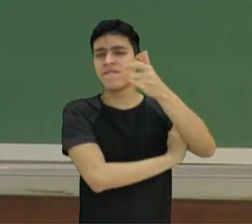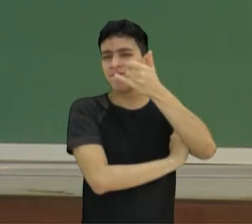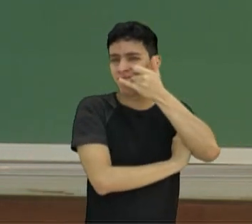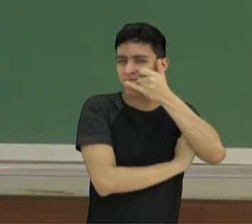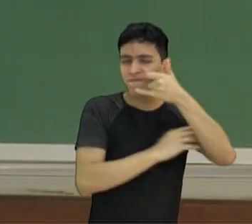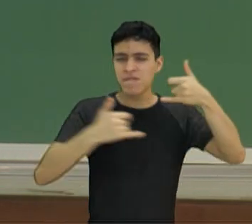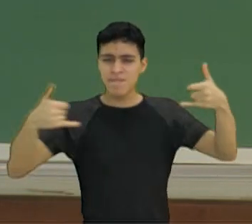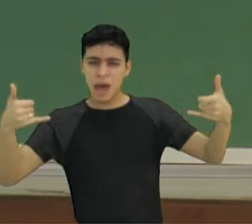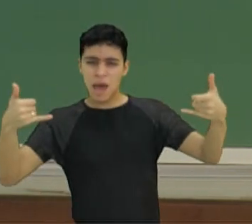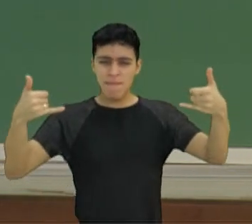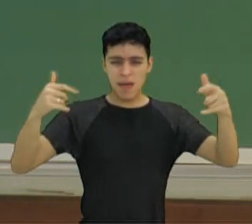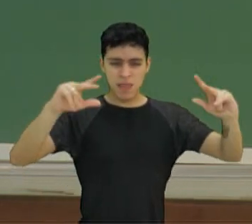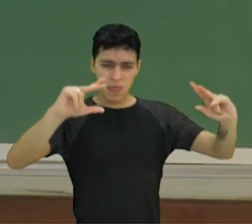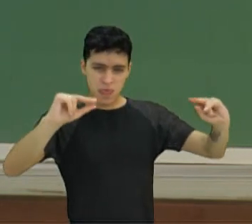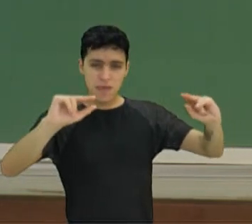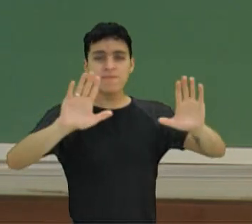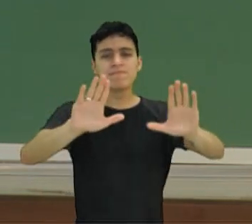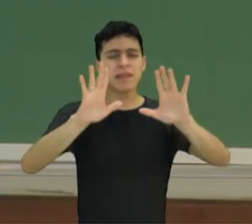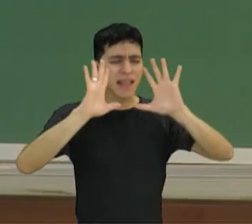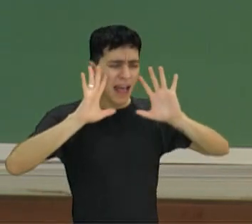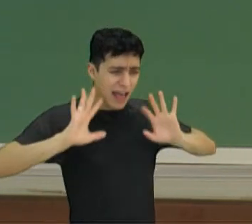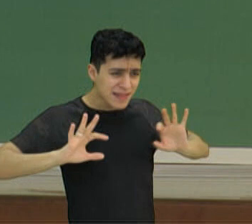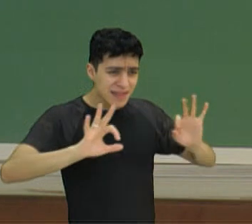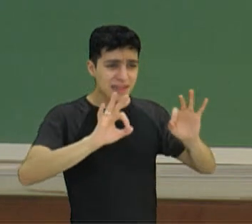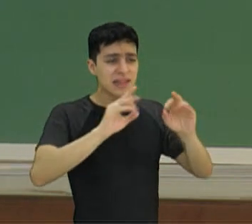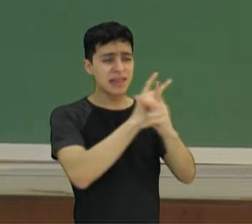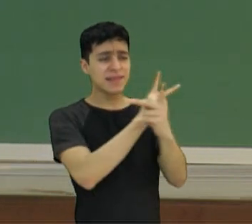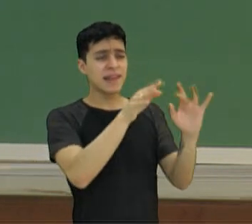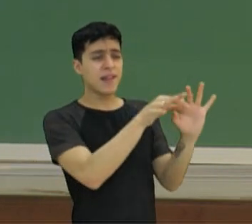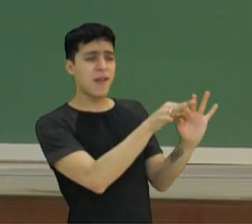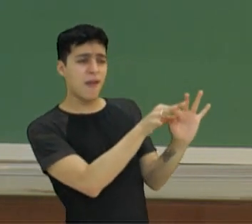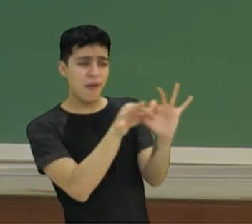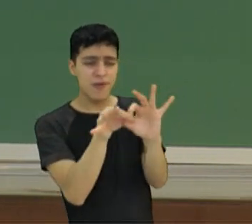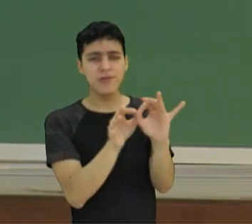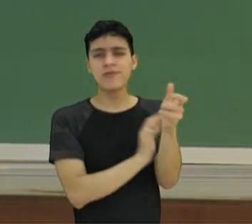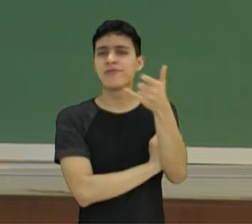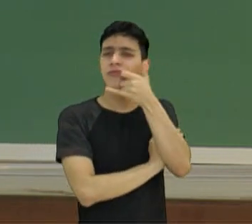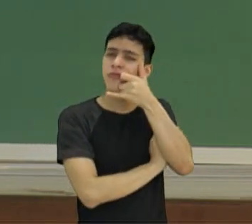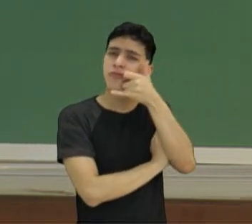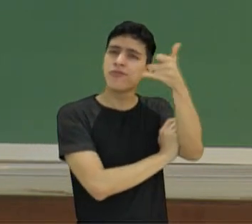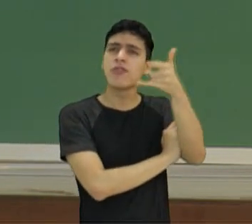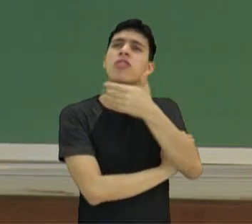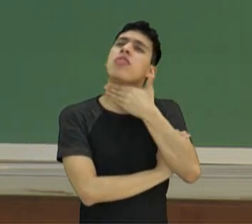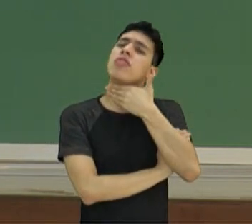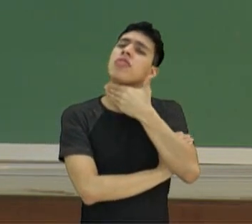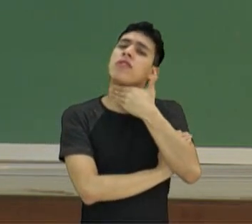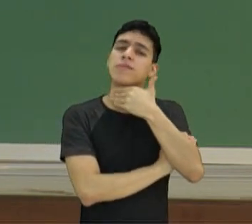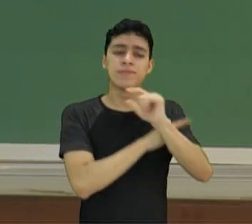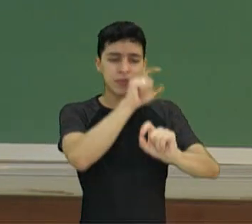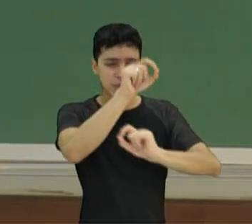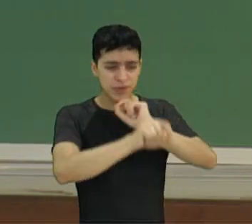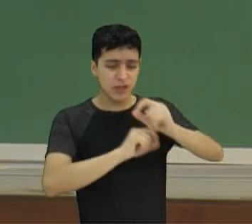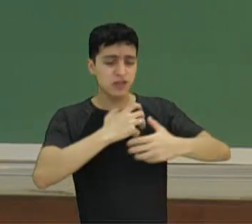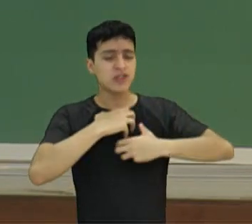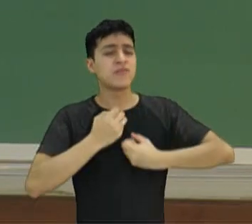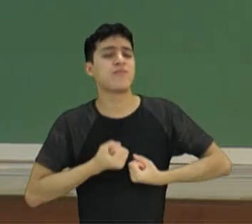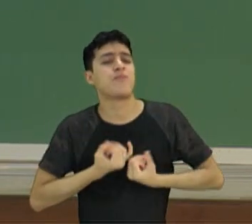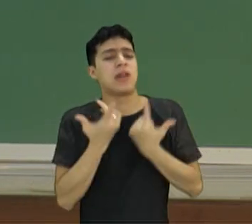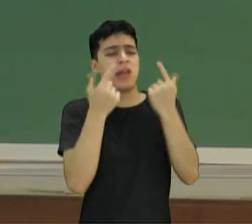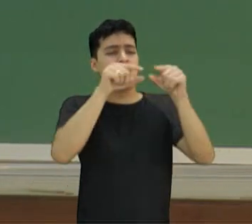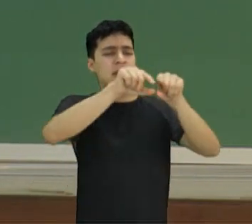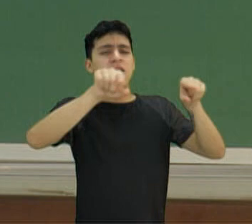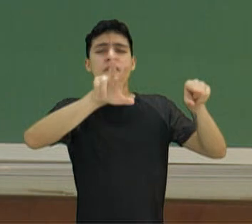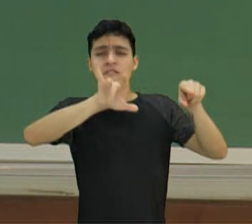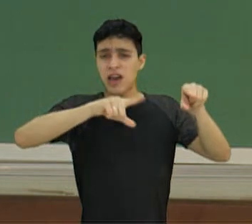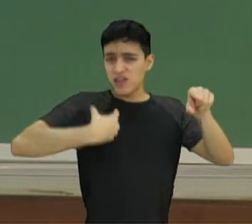Então prestem bastante atenção nesse contexto de uma ligação de telefone, expressões que